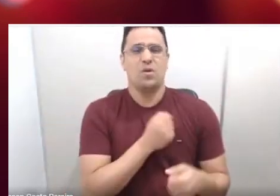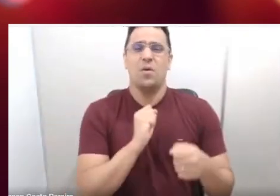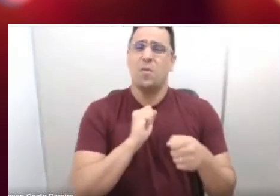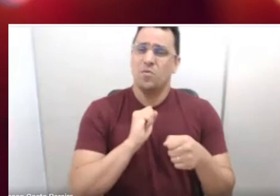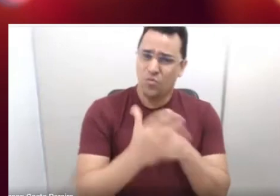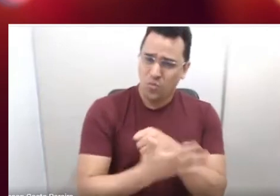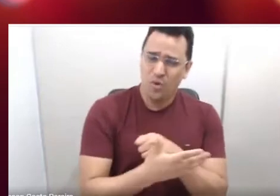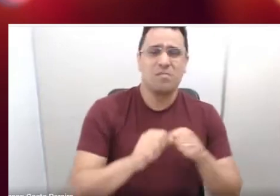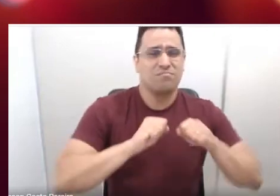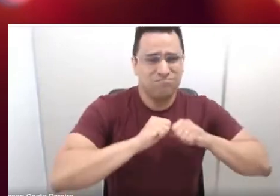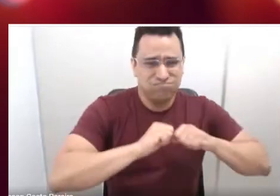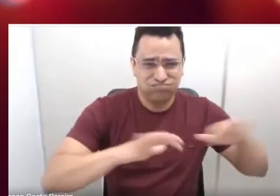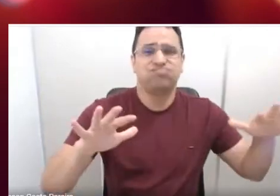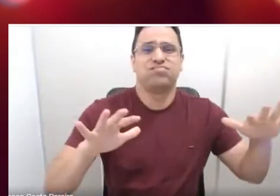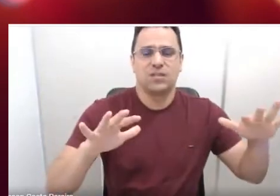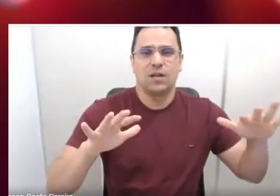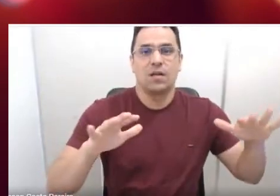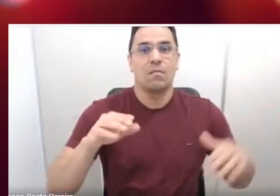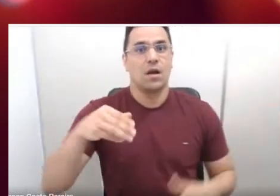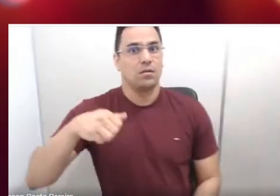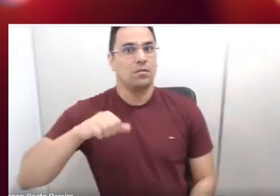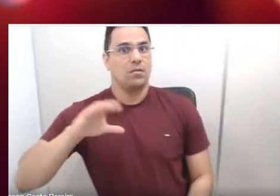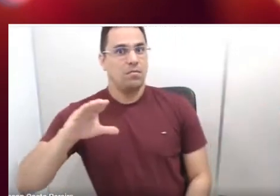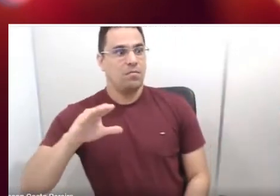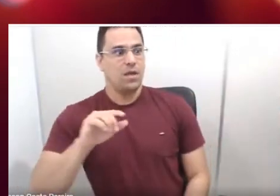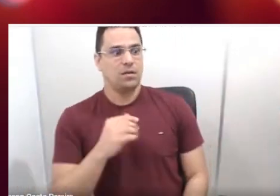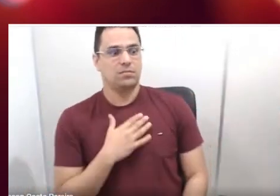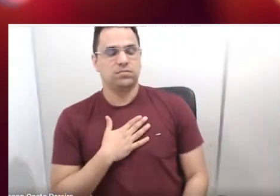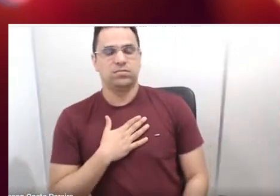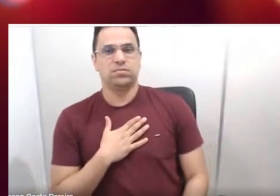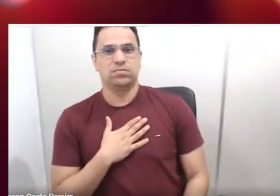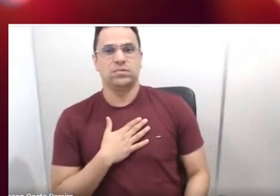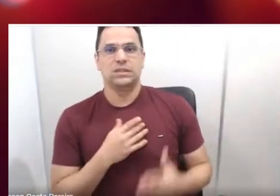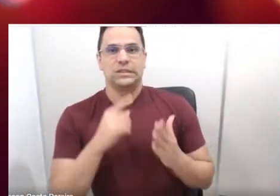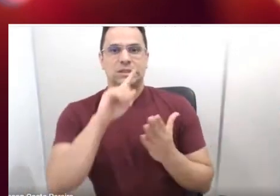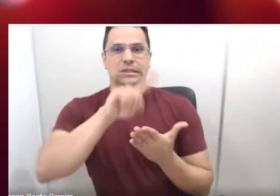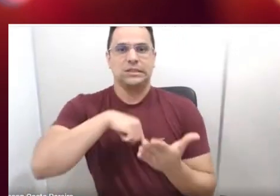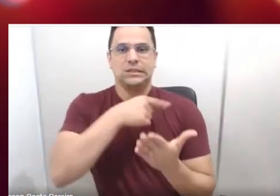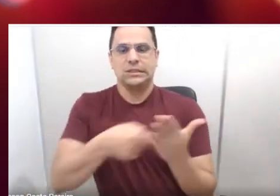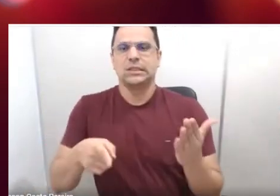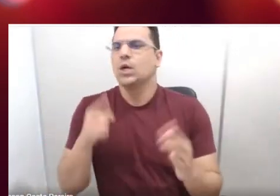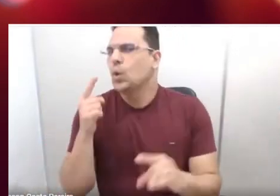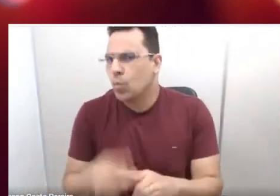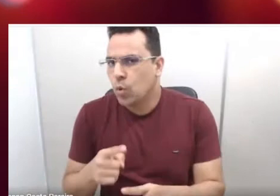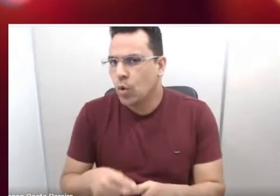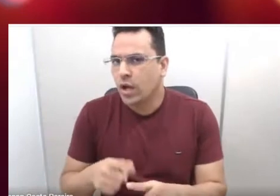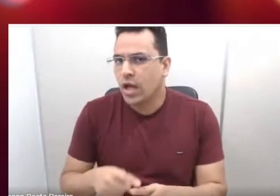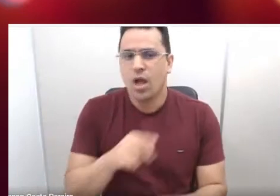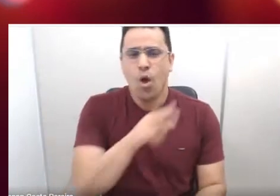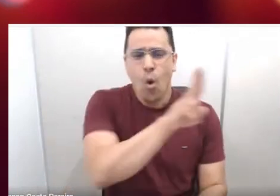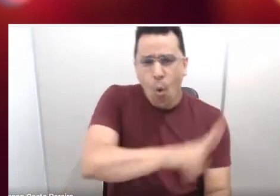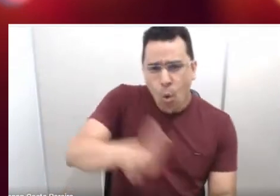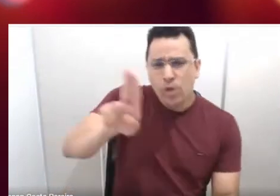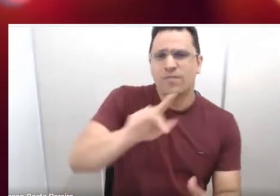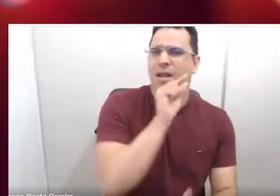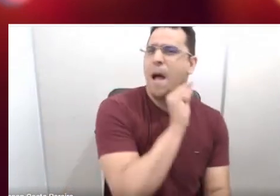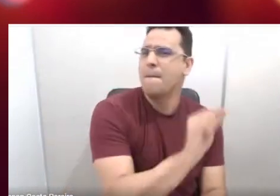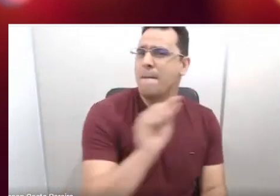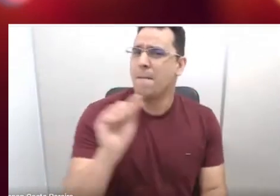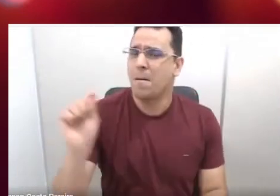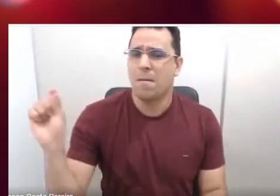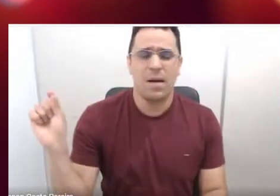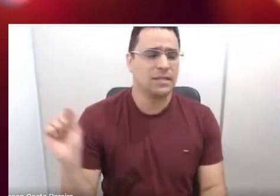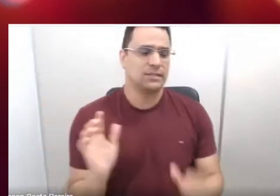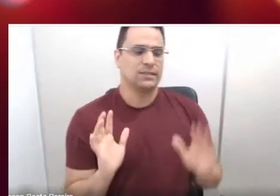o MEC recuou, né? Através da expressão das instituições federais, das instituições públicas, o MEC recuou